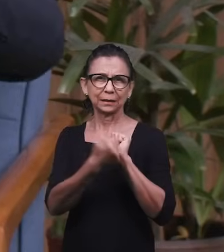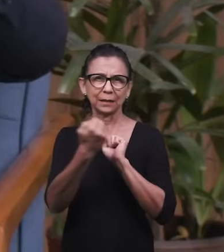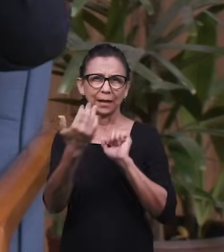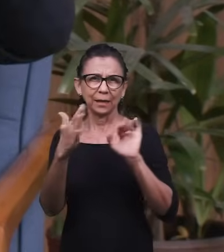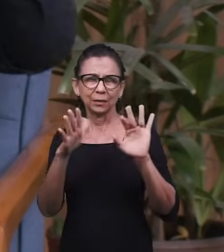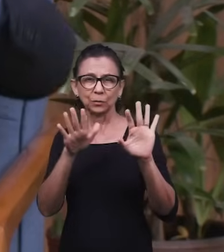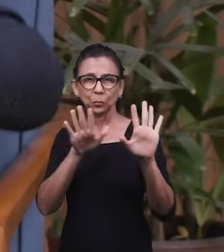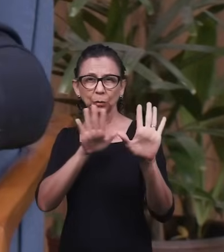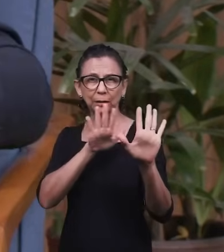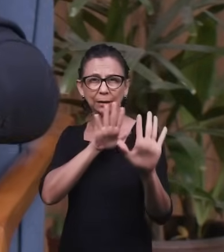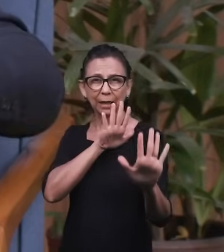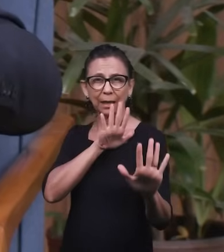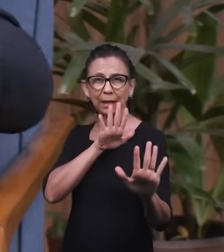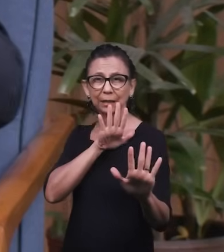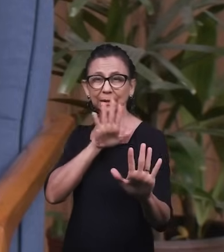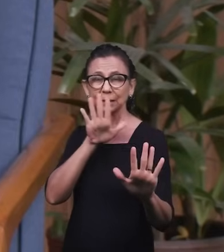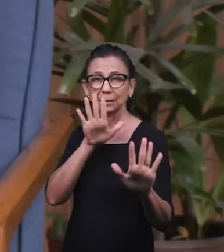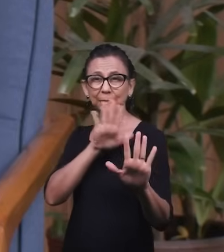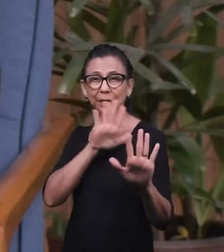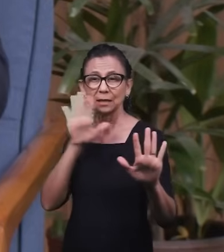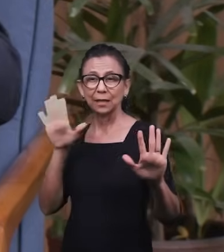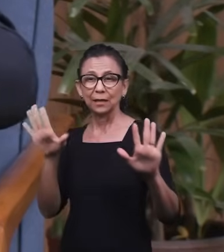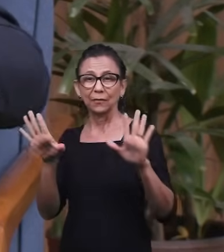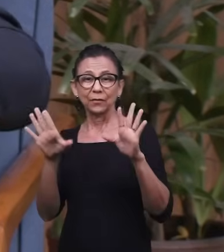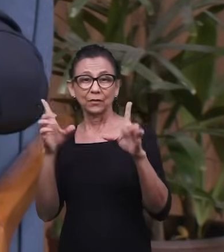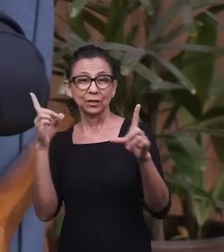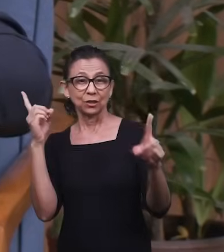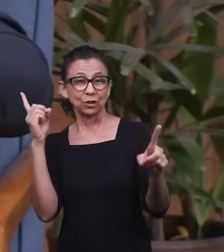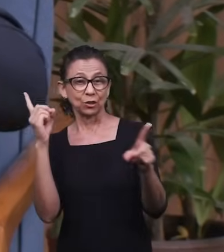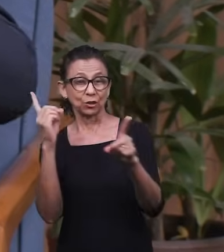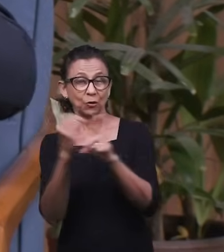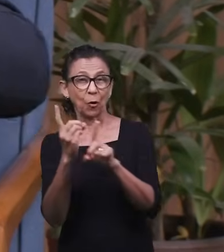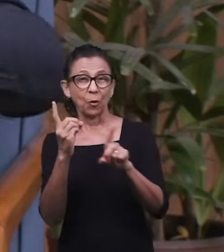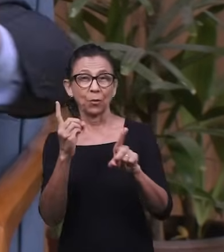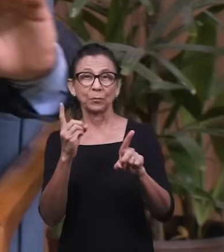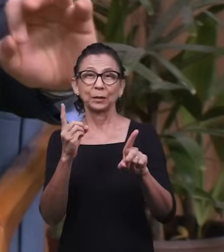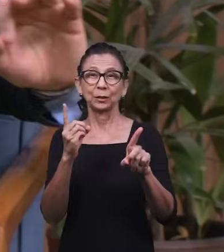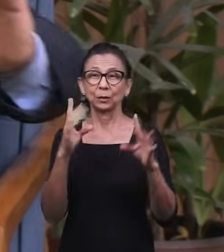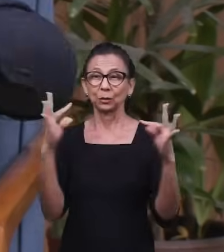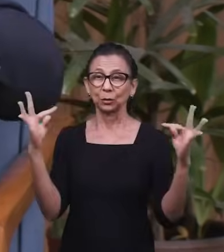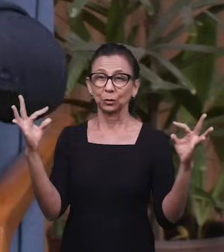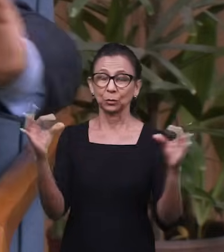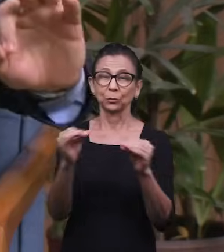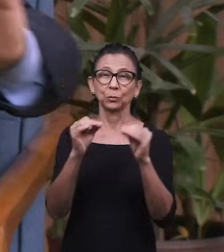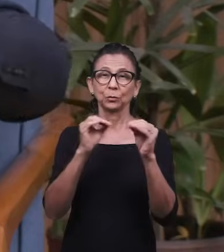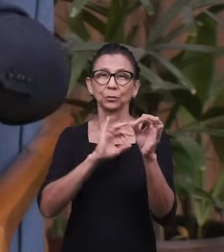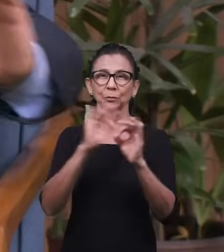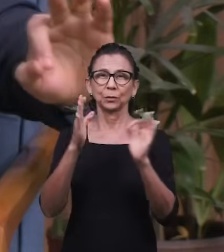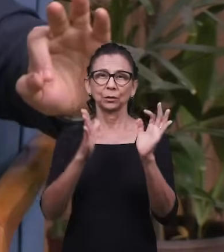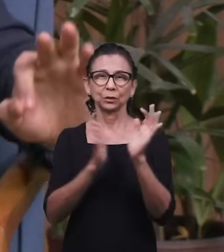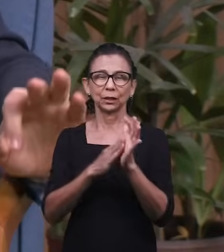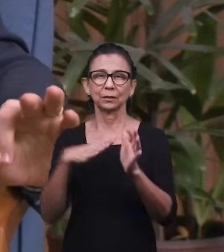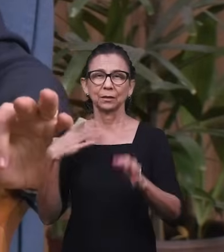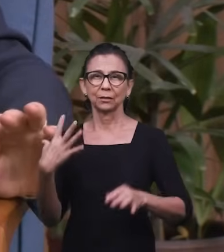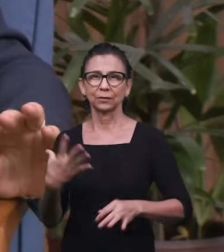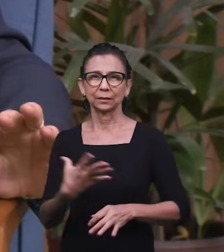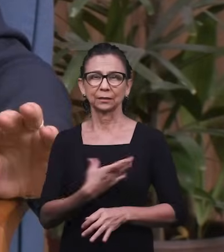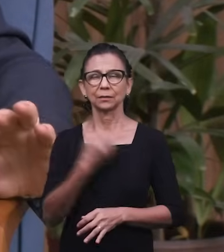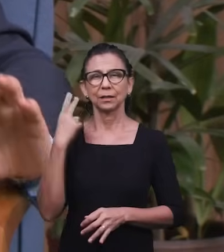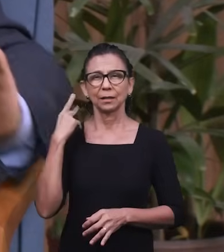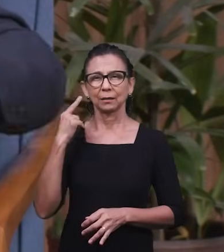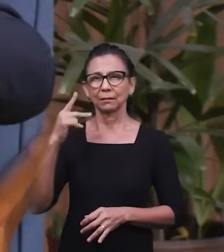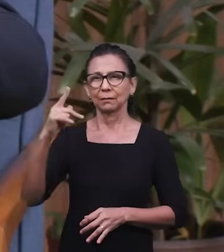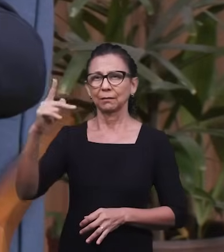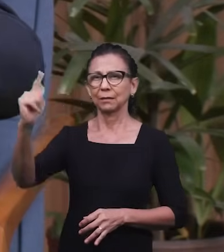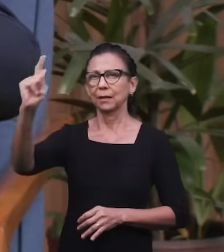está desconexo na palavra, tudo está ali dentro de um projeto, né, um projeto de Deus soberano, eterno, né, que